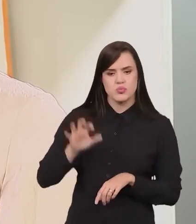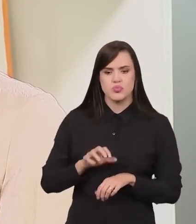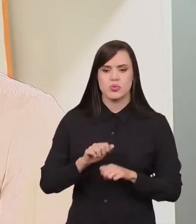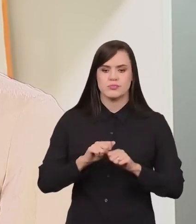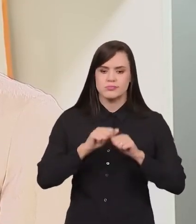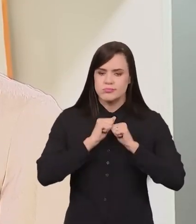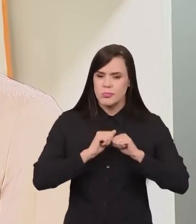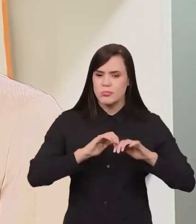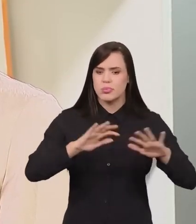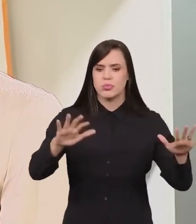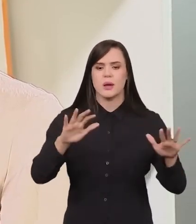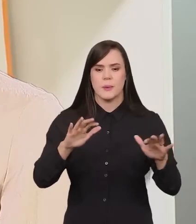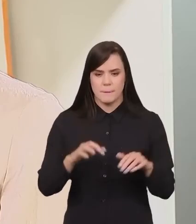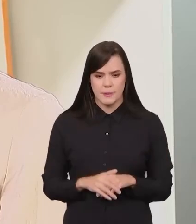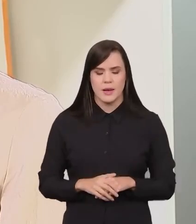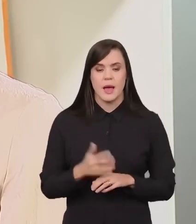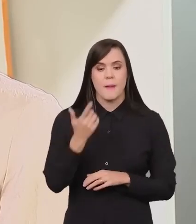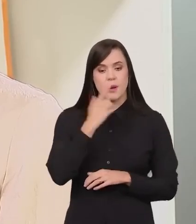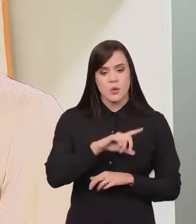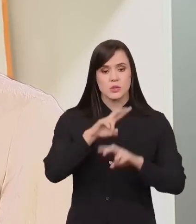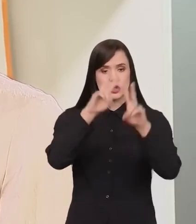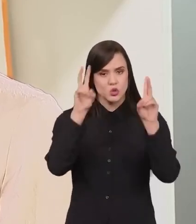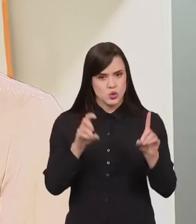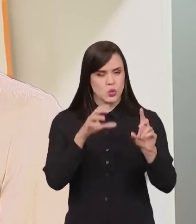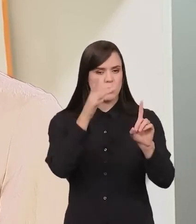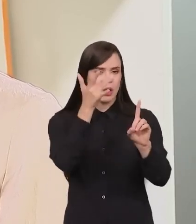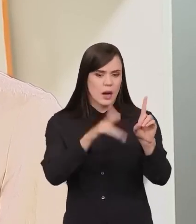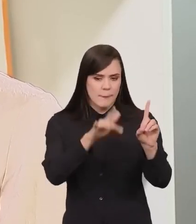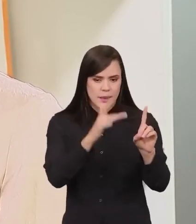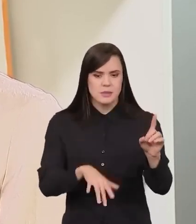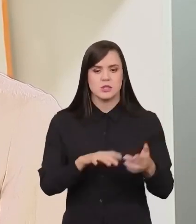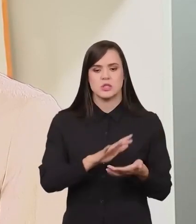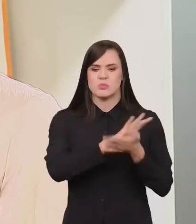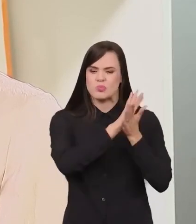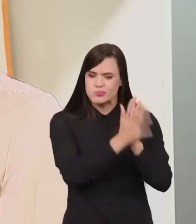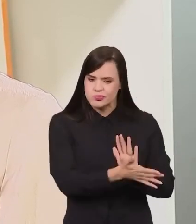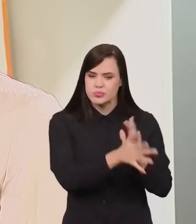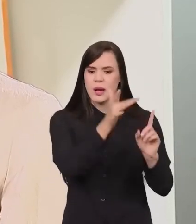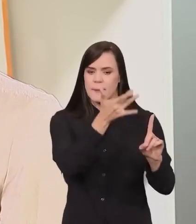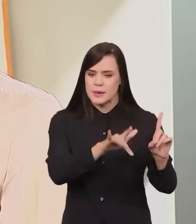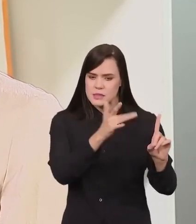cada vez mais, né? Para a gente falar mais sobre capacitismo, sobre anticapacitismo,